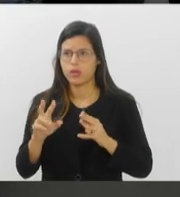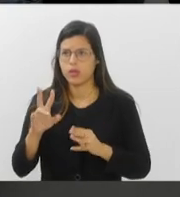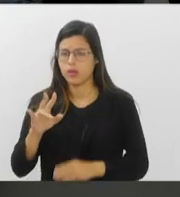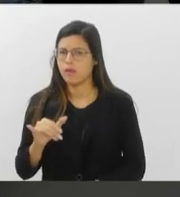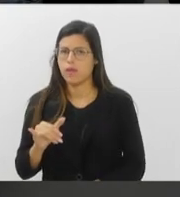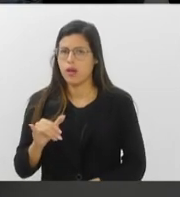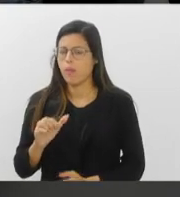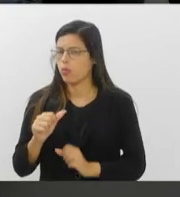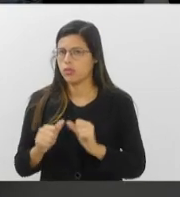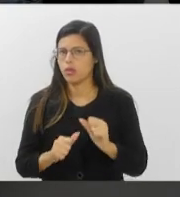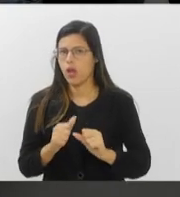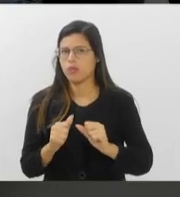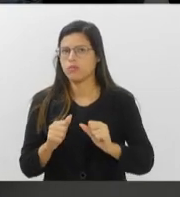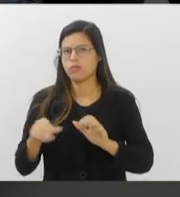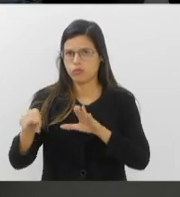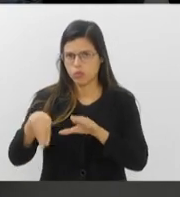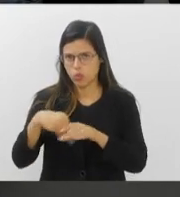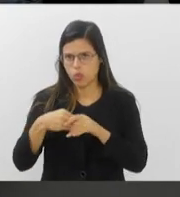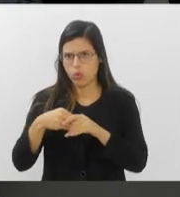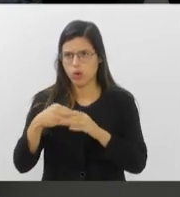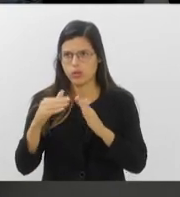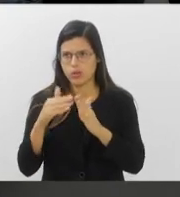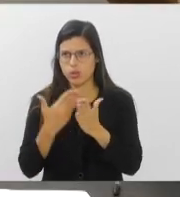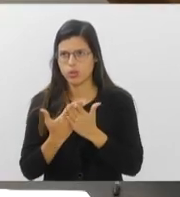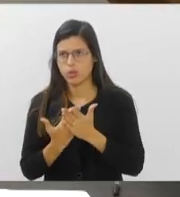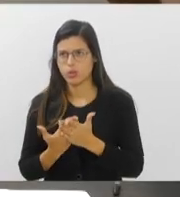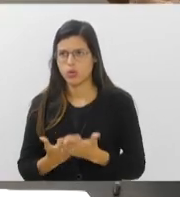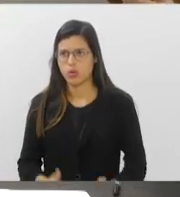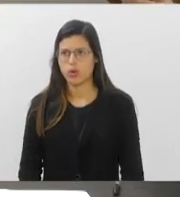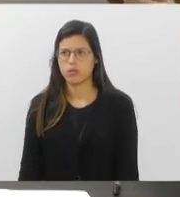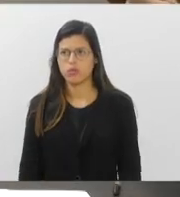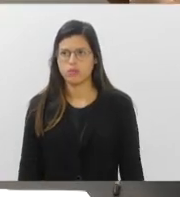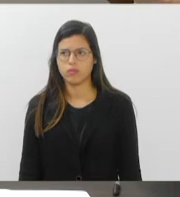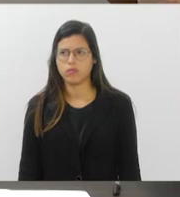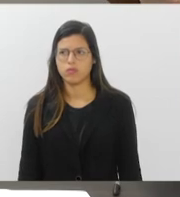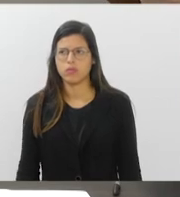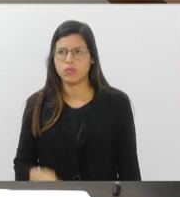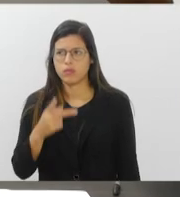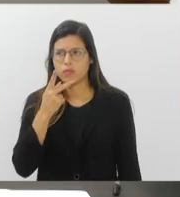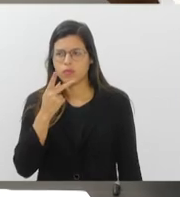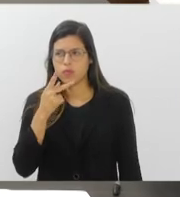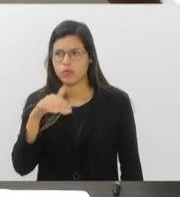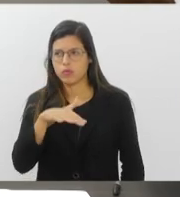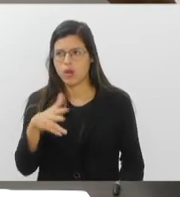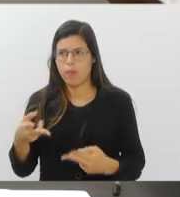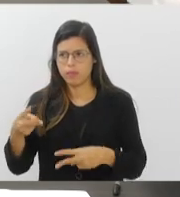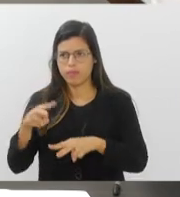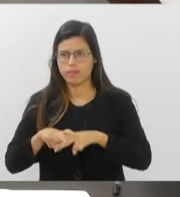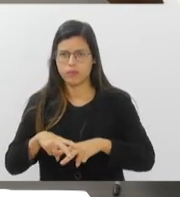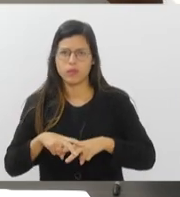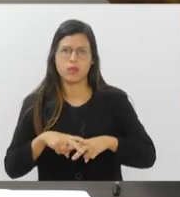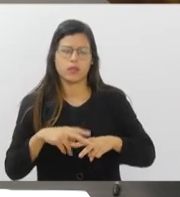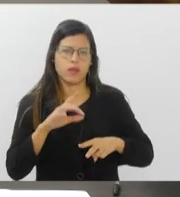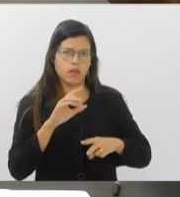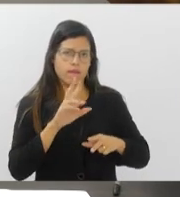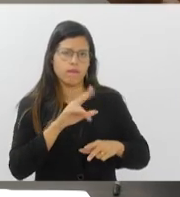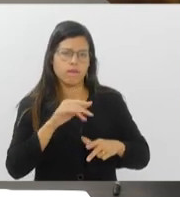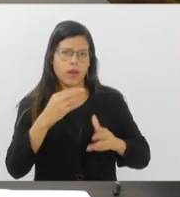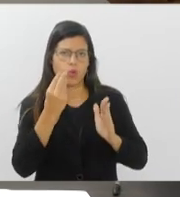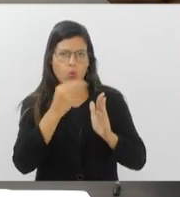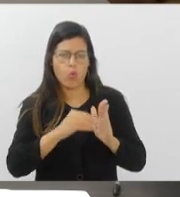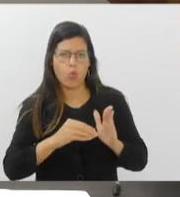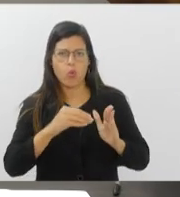escola. Isso. A gente fala no geral e menciona a penitenciária. Então, ela vai botar um incluindo escola, isso, que é o